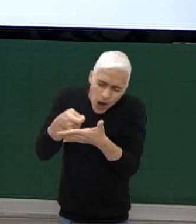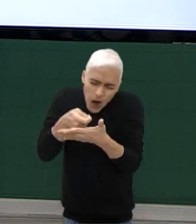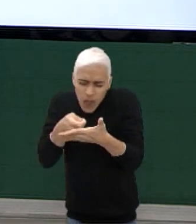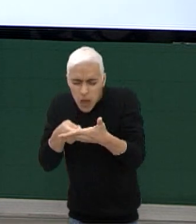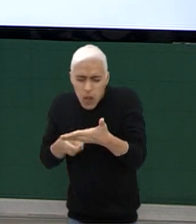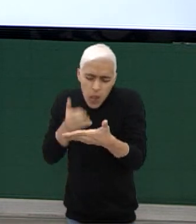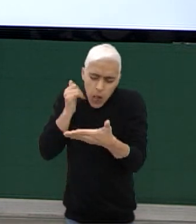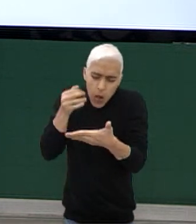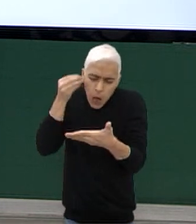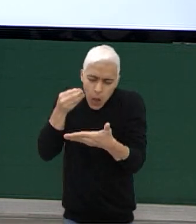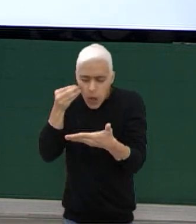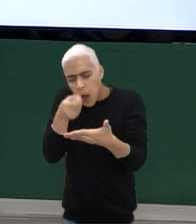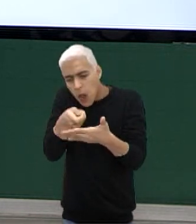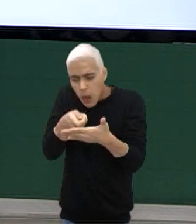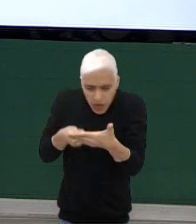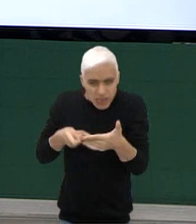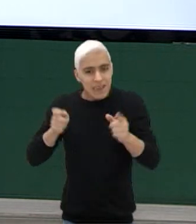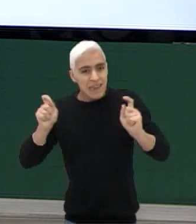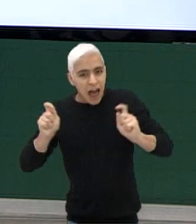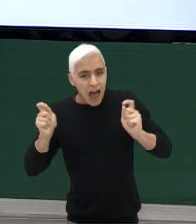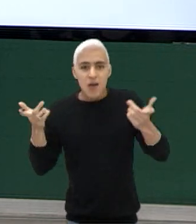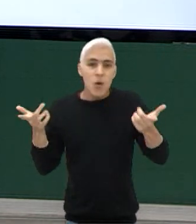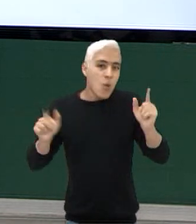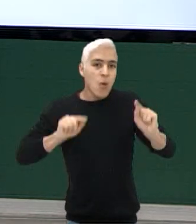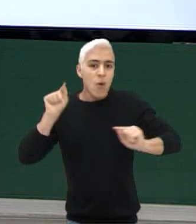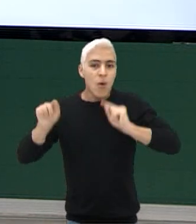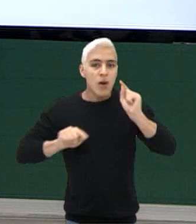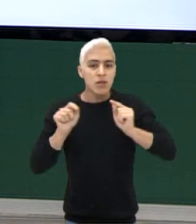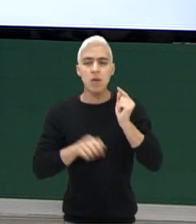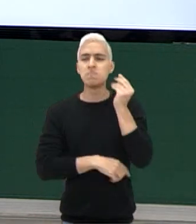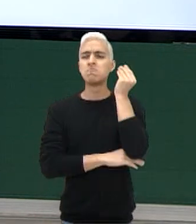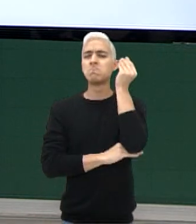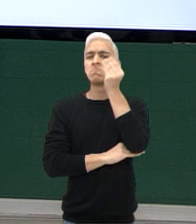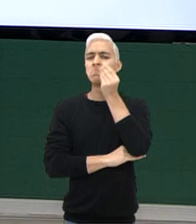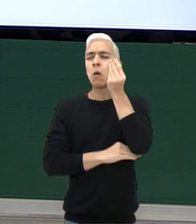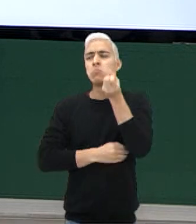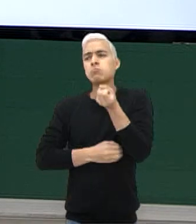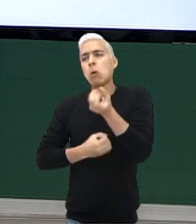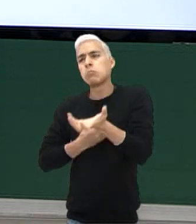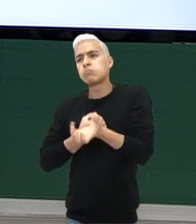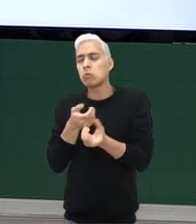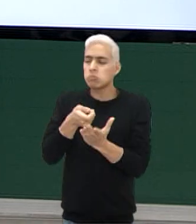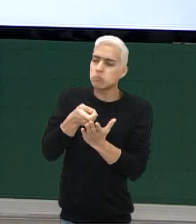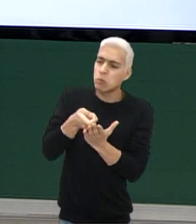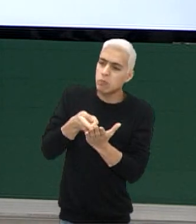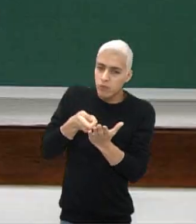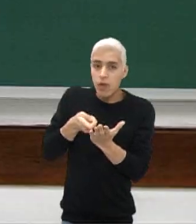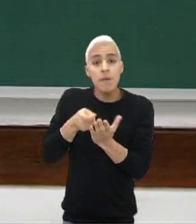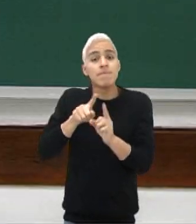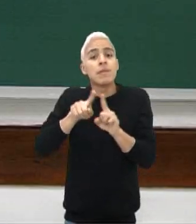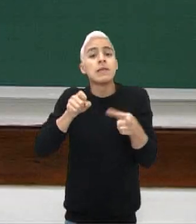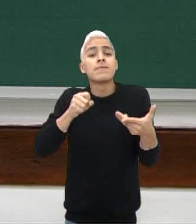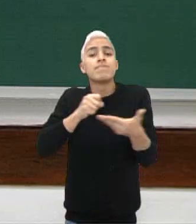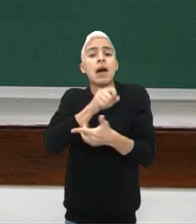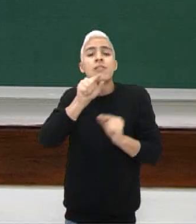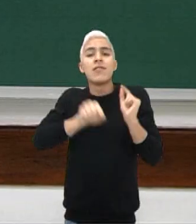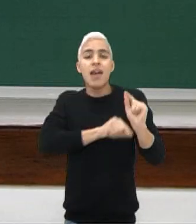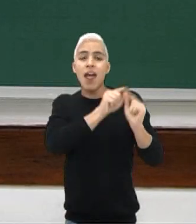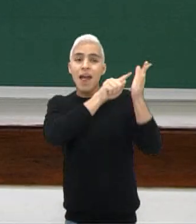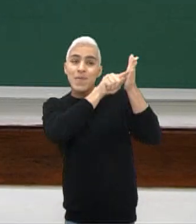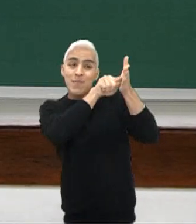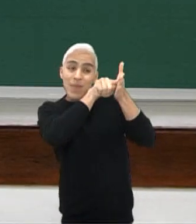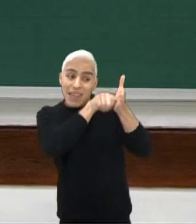de experiência. Contar uma experiência com base em uma pesquisa. Esse é o relato